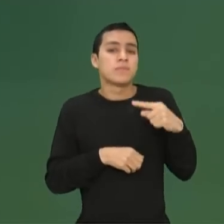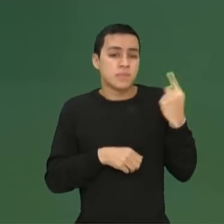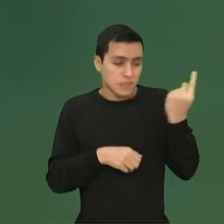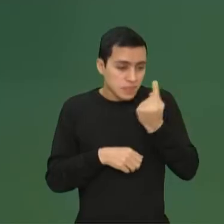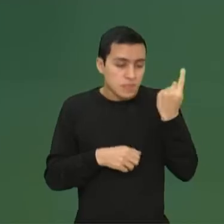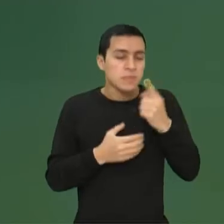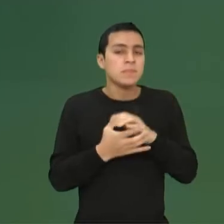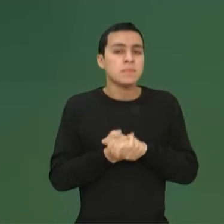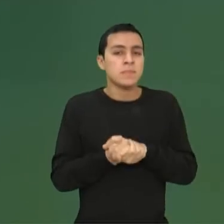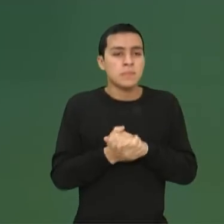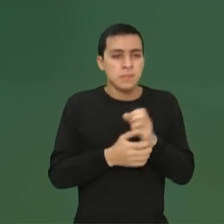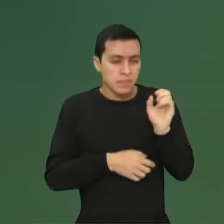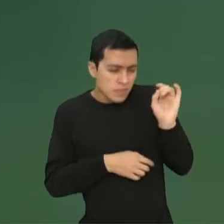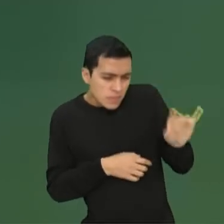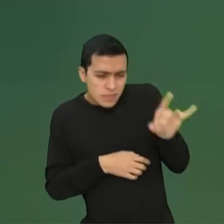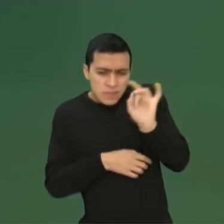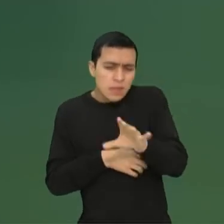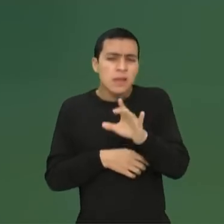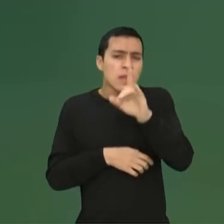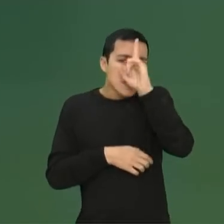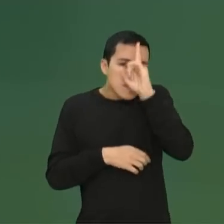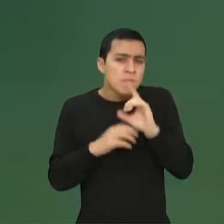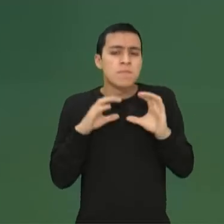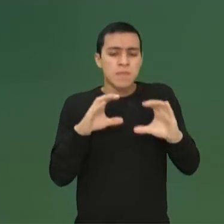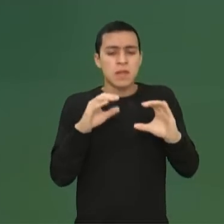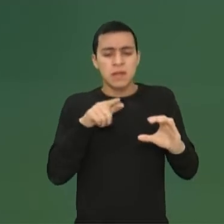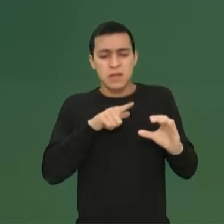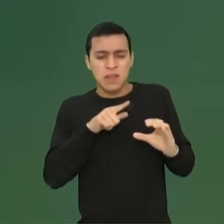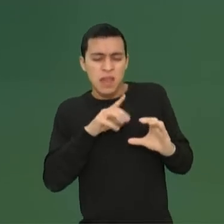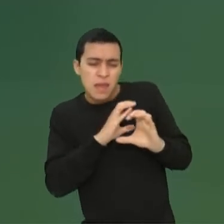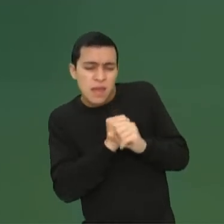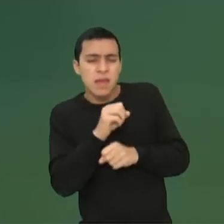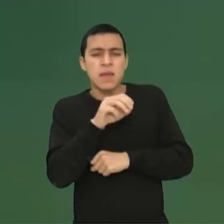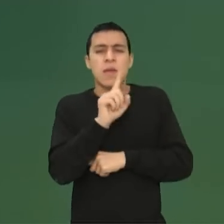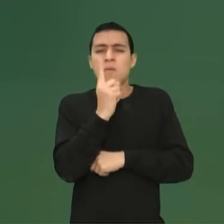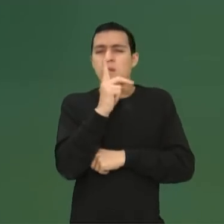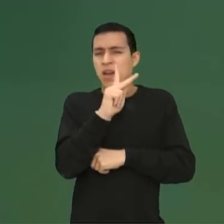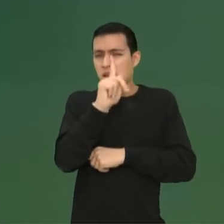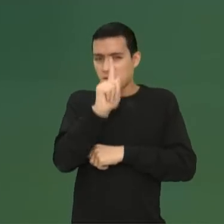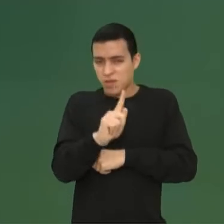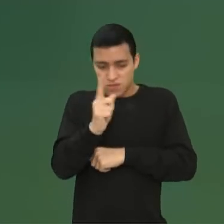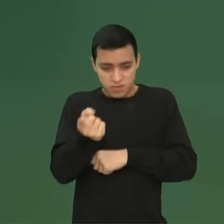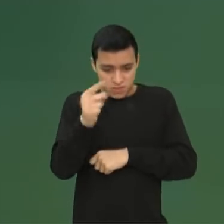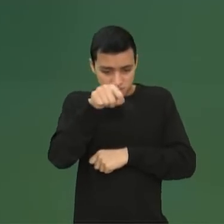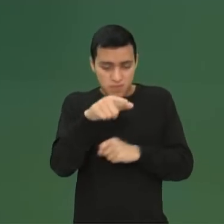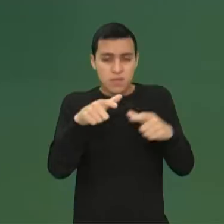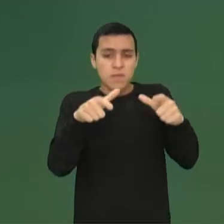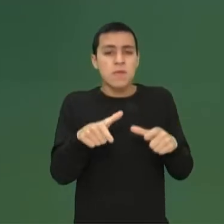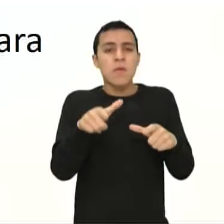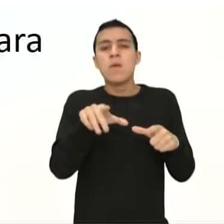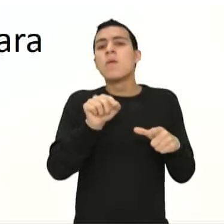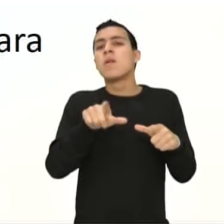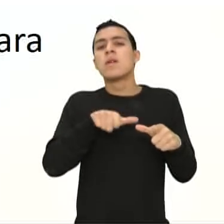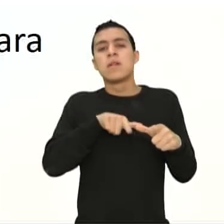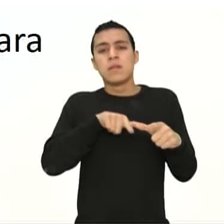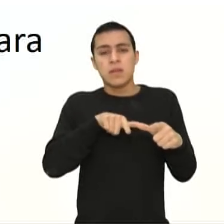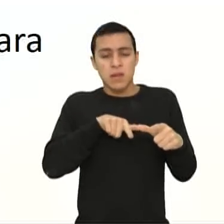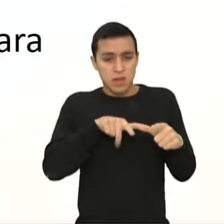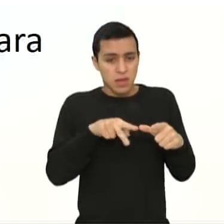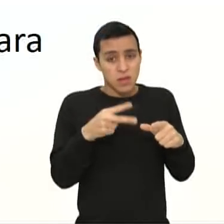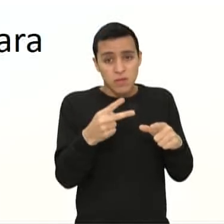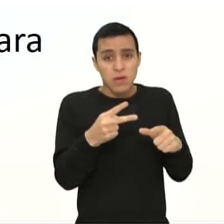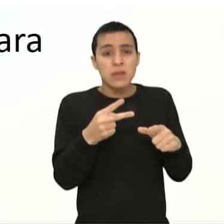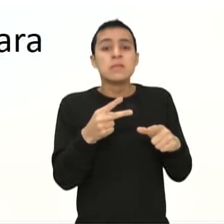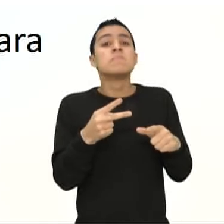situação 1. Se cada melão tem de massa 1 kg, nesse prato percebam que eu tenho 2